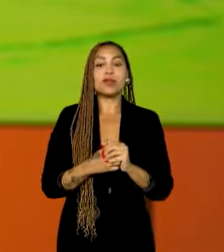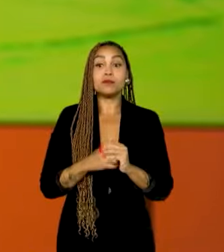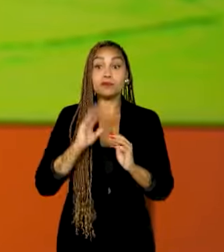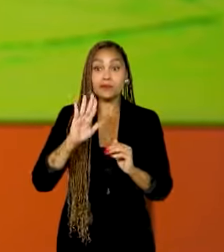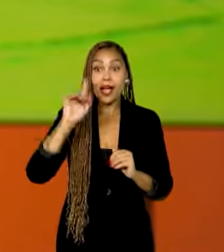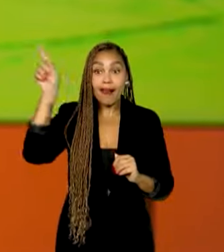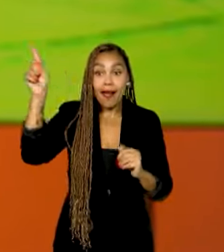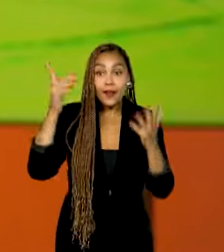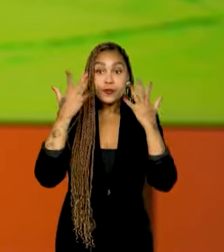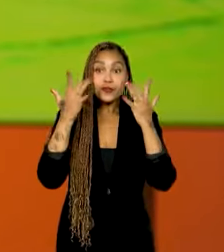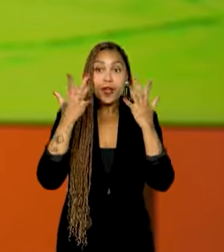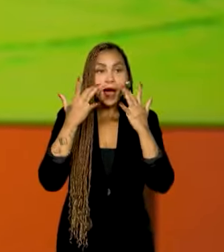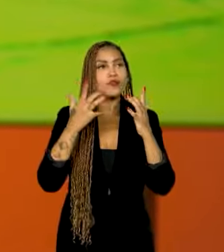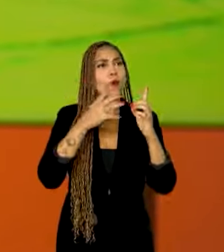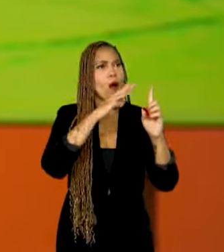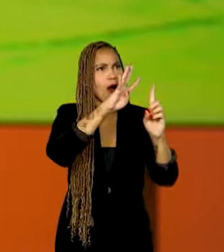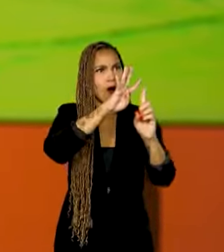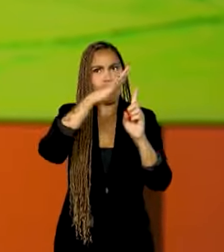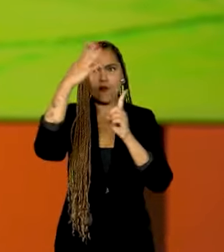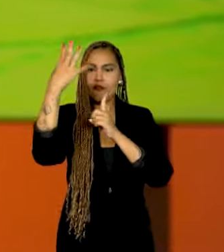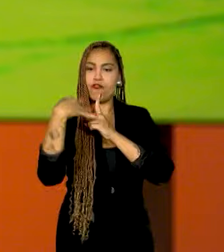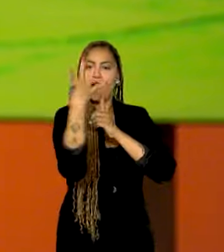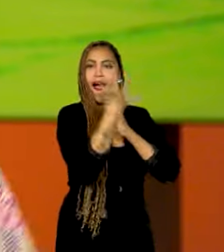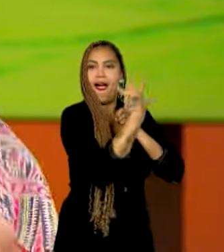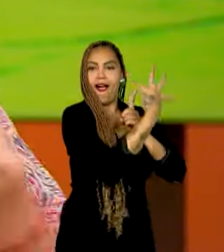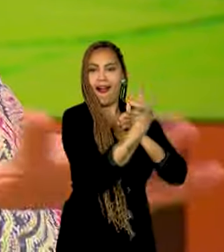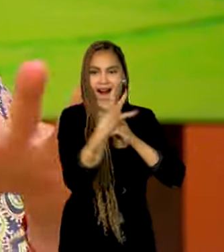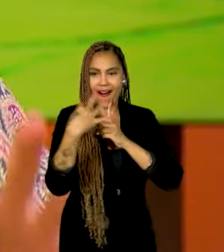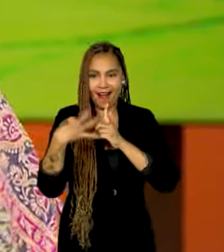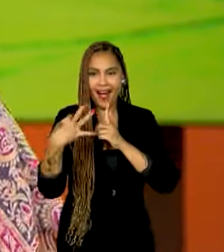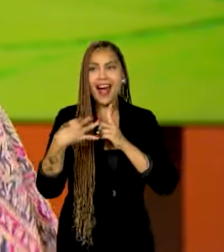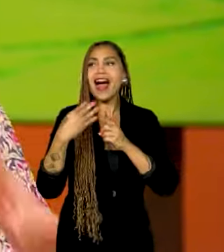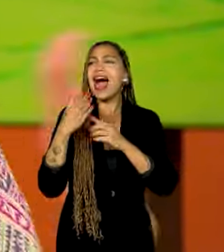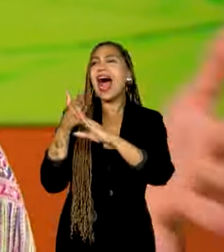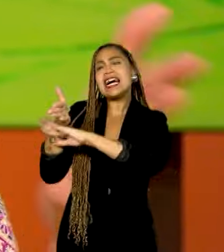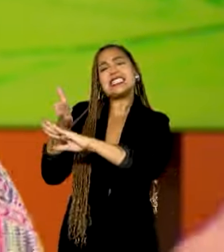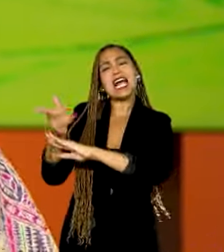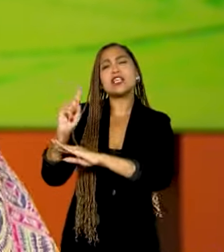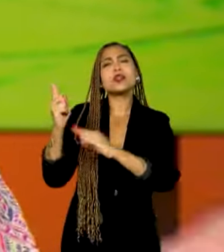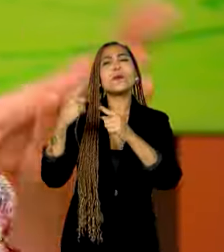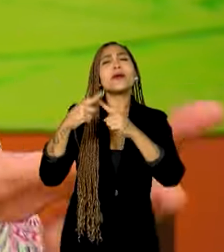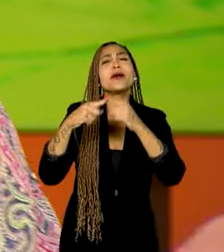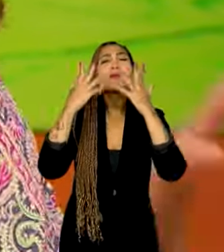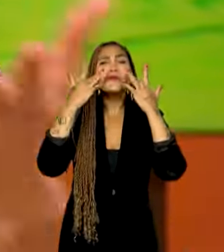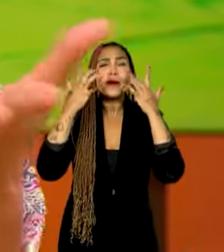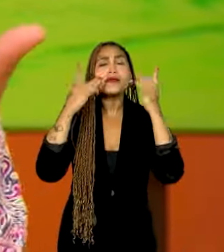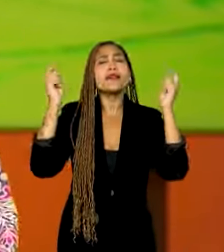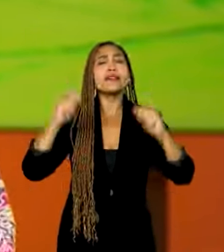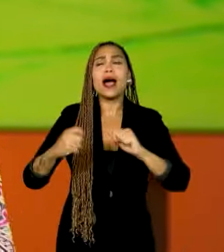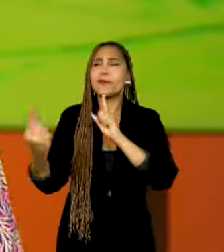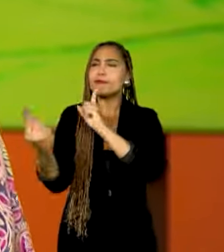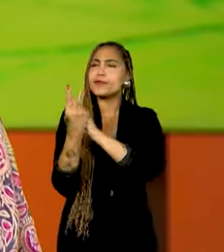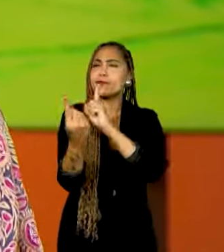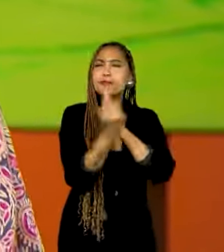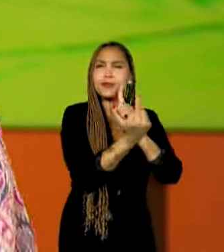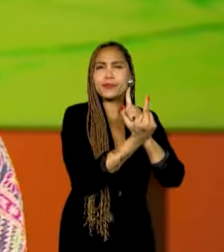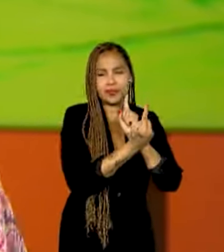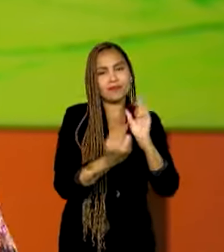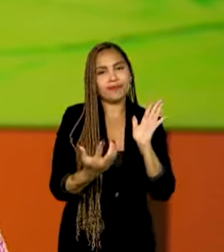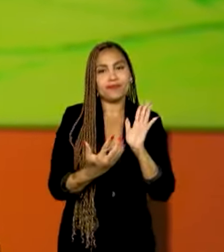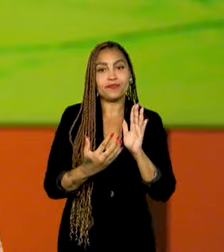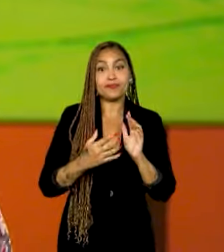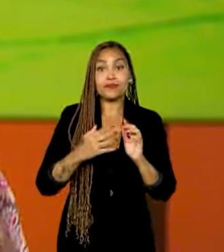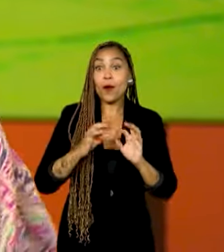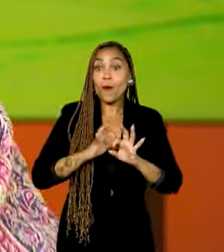no teatro desses fãs que não tinham muito acesso. Isso. Sempre que você faz peça de teatro, é uma forma que as pessoas têm de você poder estar perto. Estar perto. E